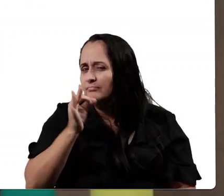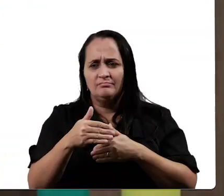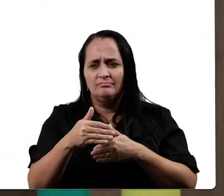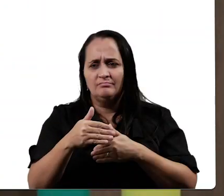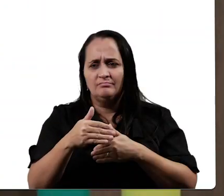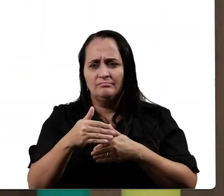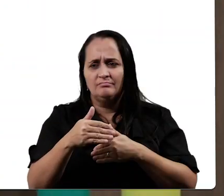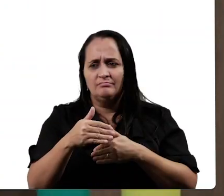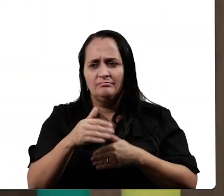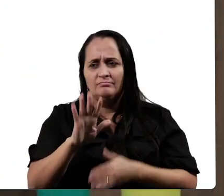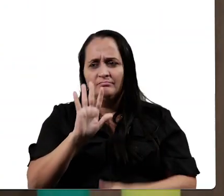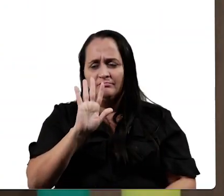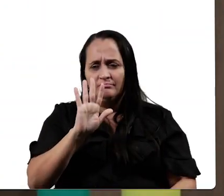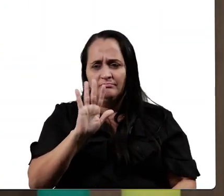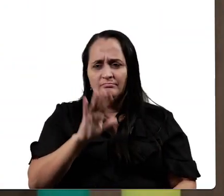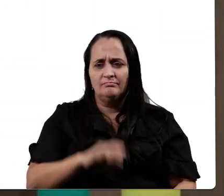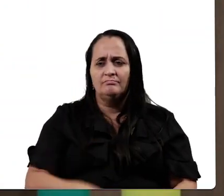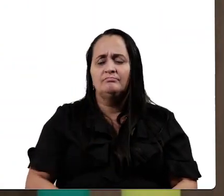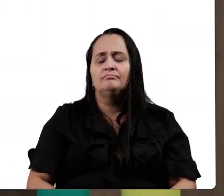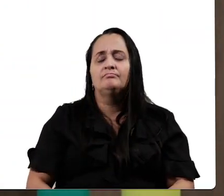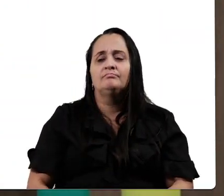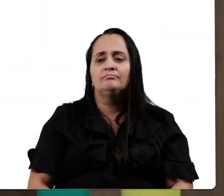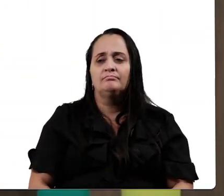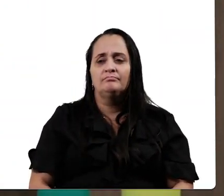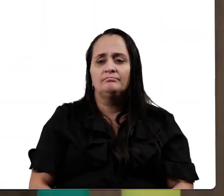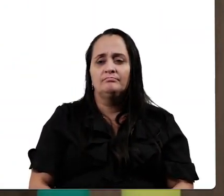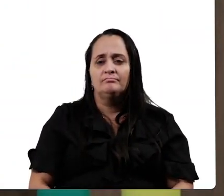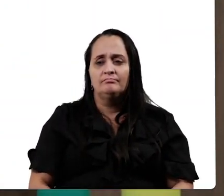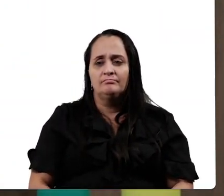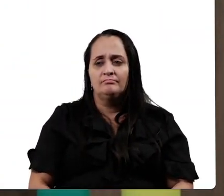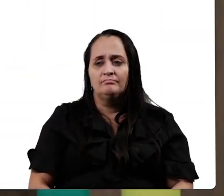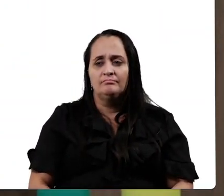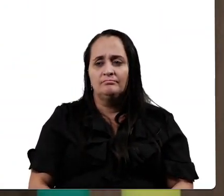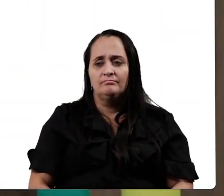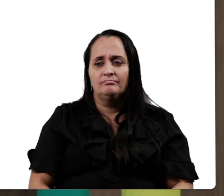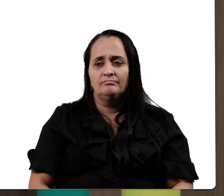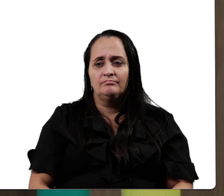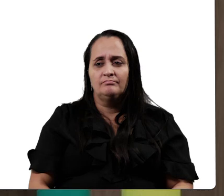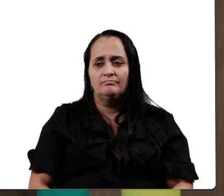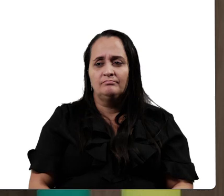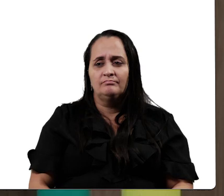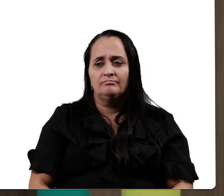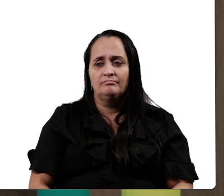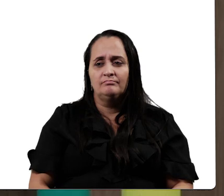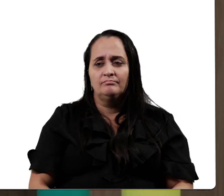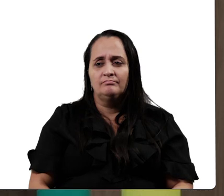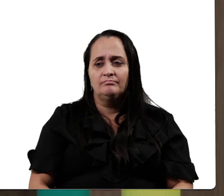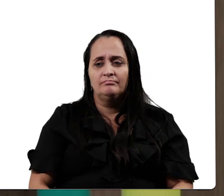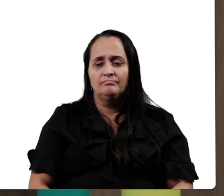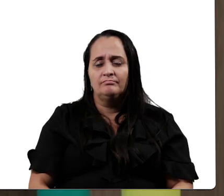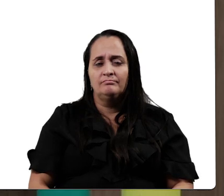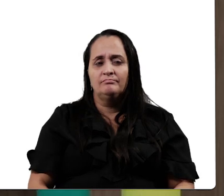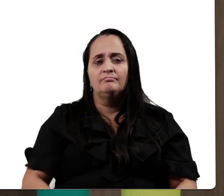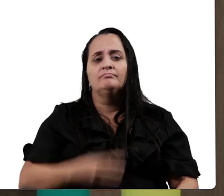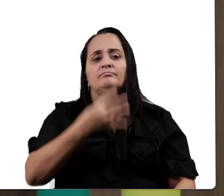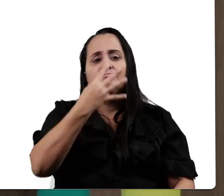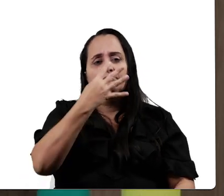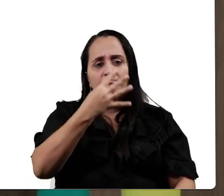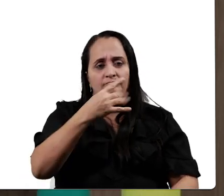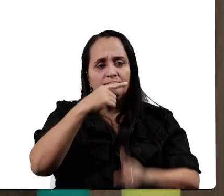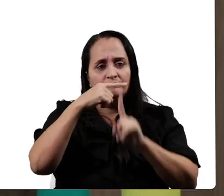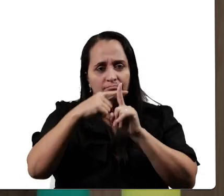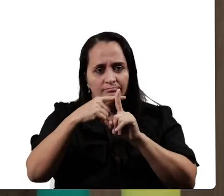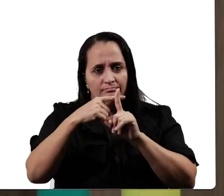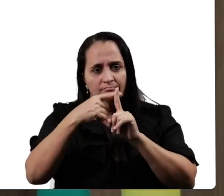certo Olha lá 4 então nós vamos ter que fazer 4 mais